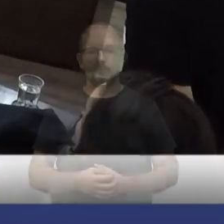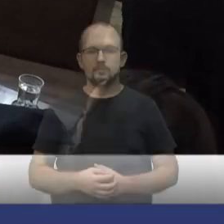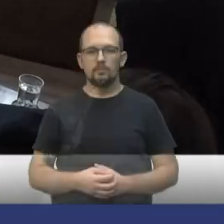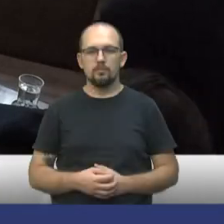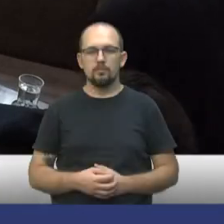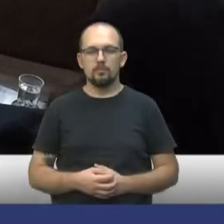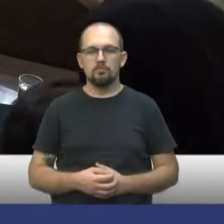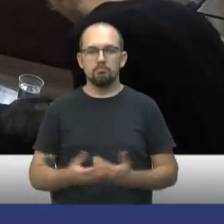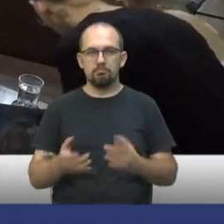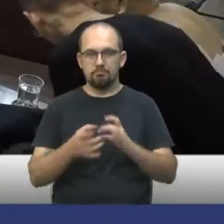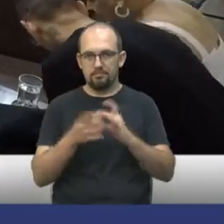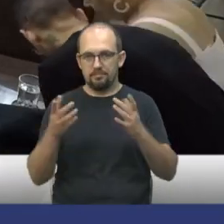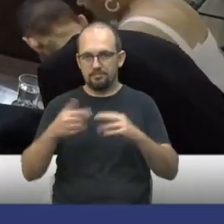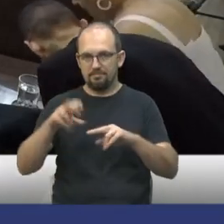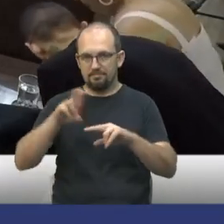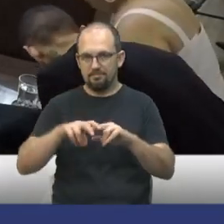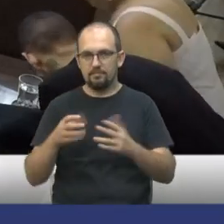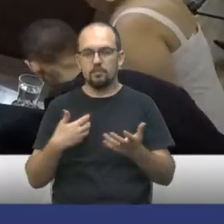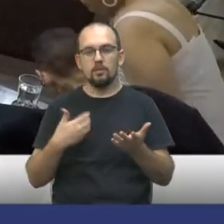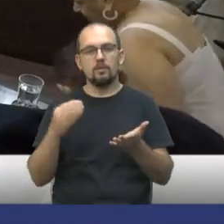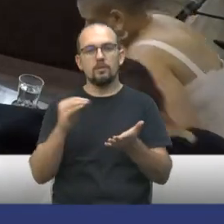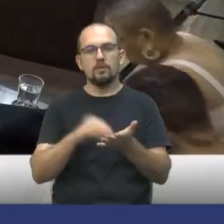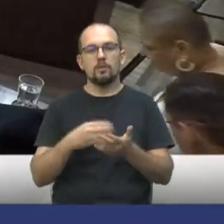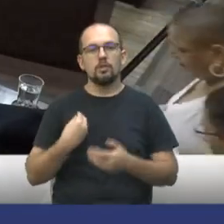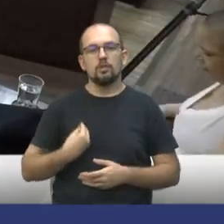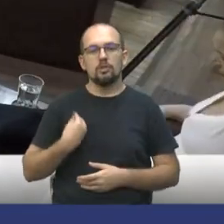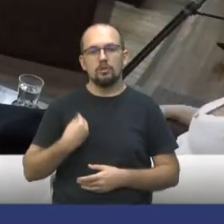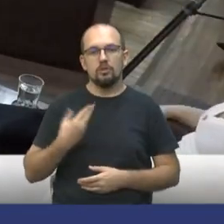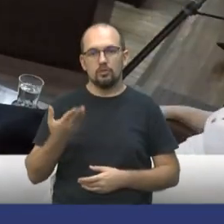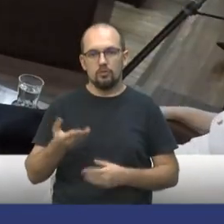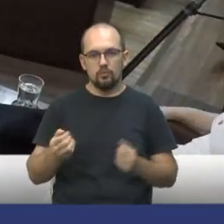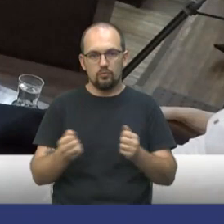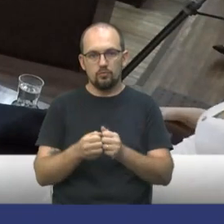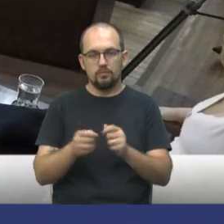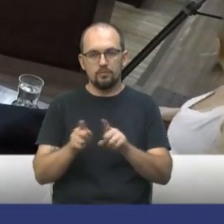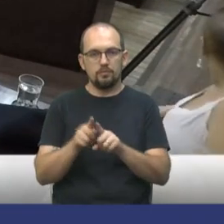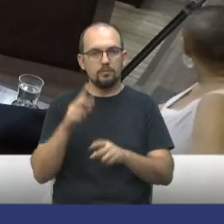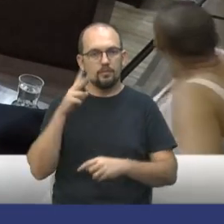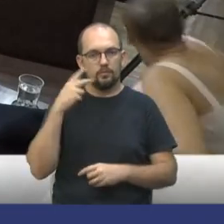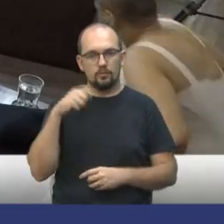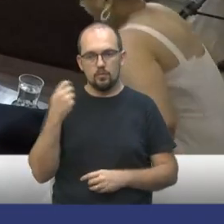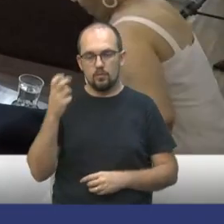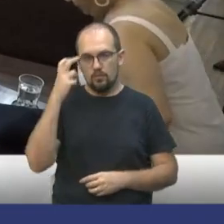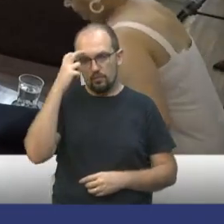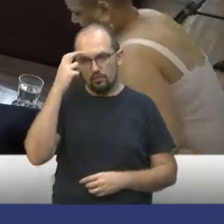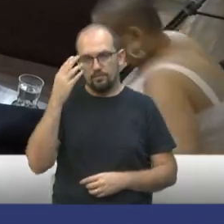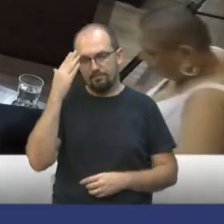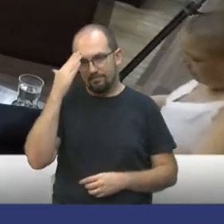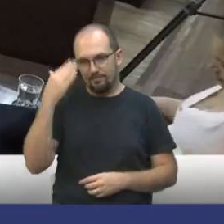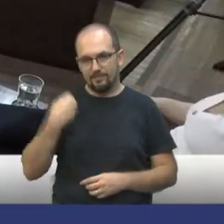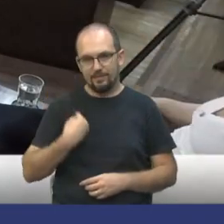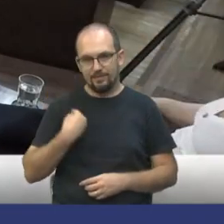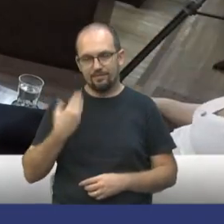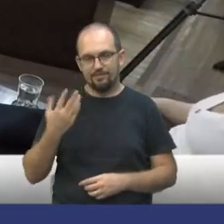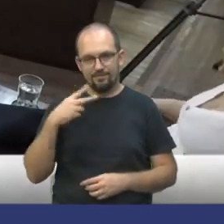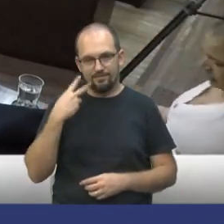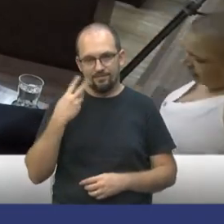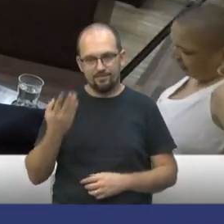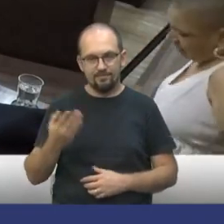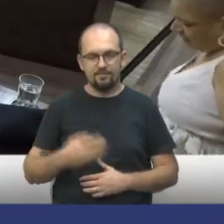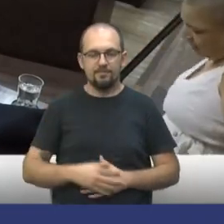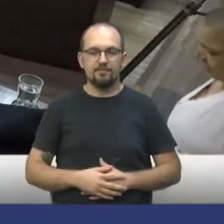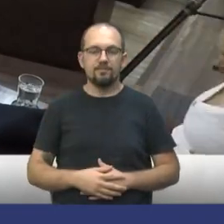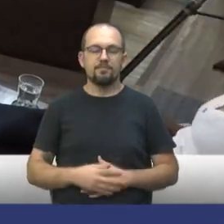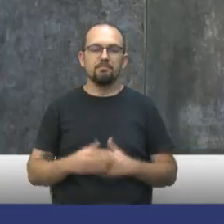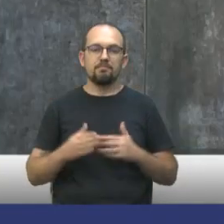Podem se sentar, eu quero registrar também a presença aqui conosco do vereador Fernando Toledo. Muito obrigado pela presença, vereador.